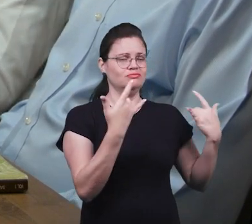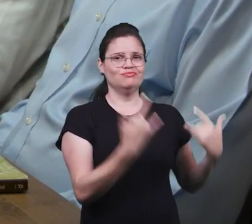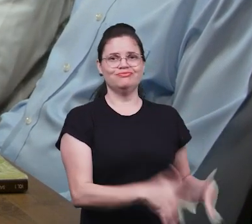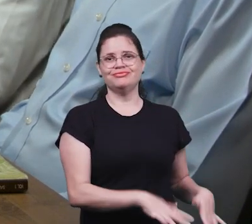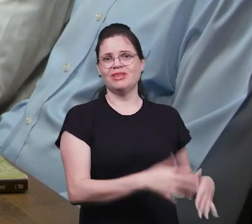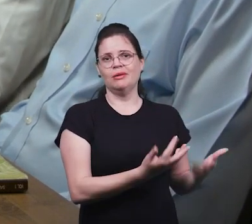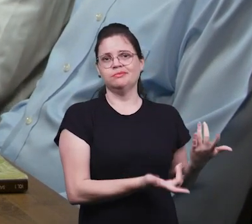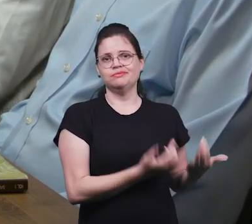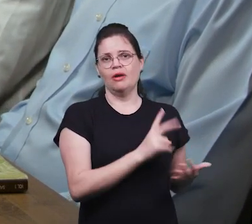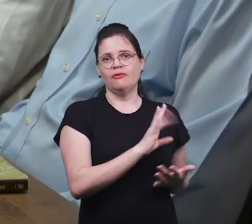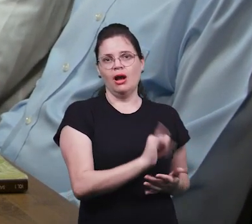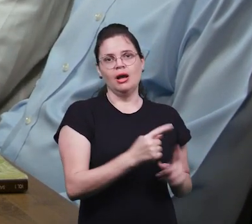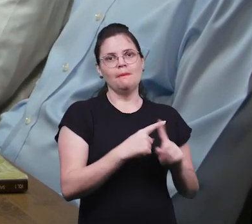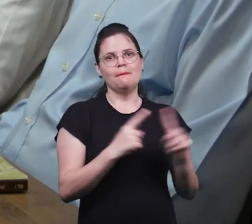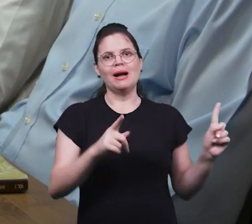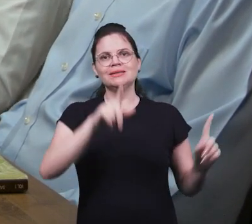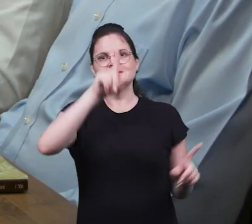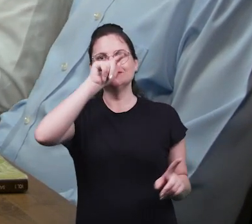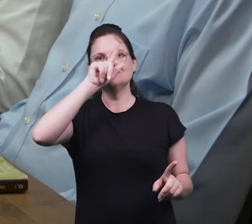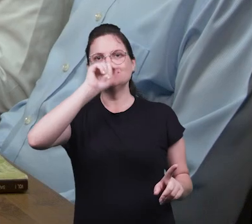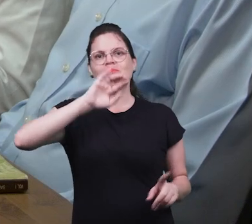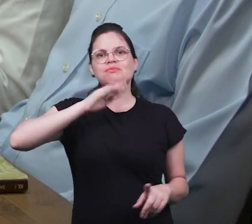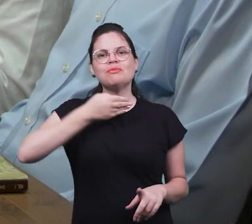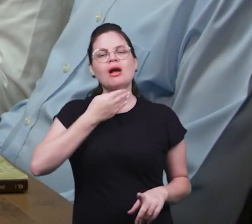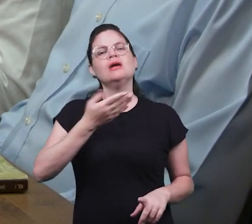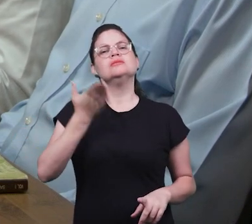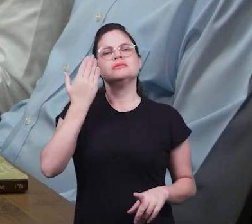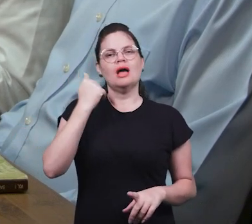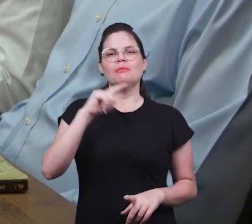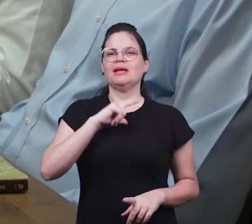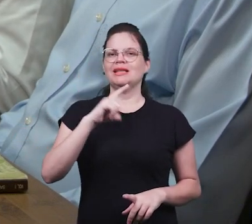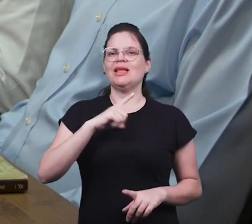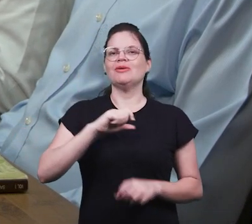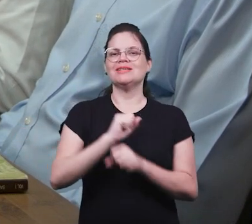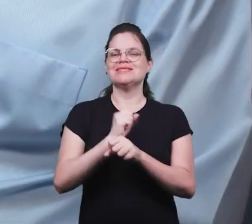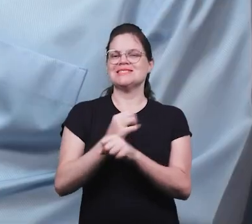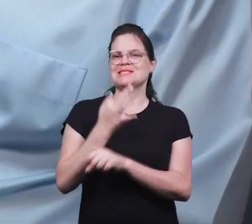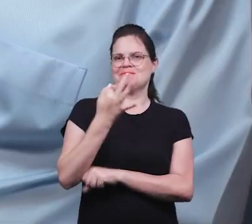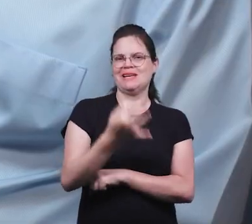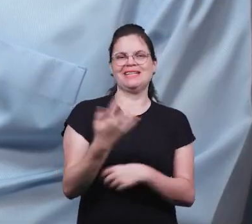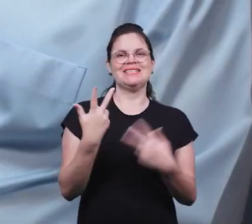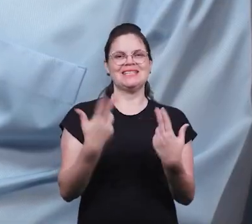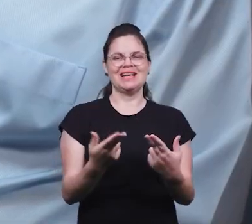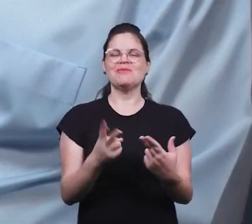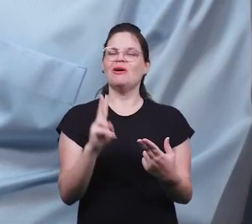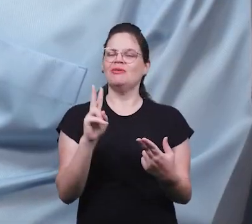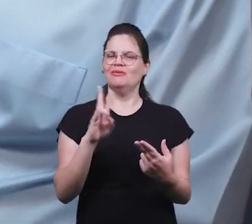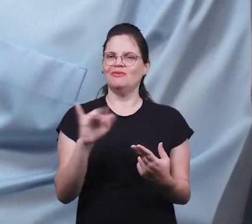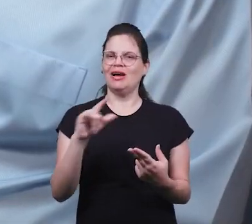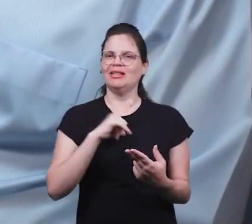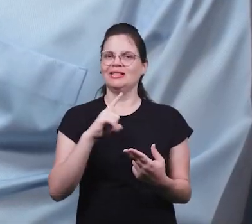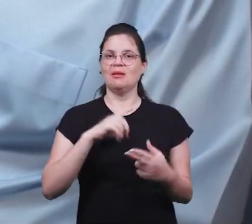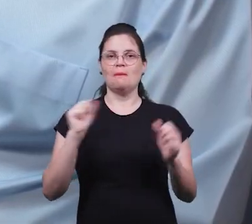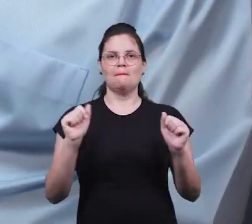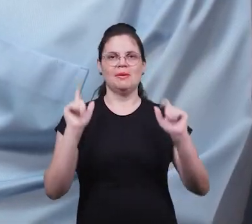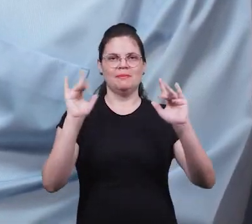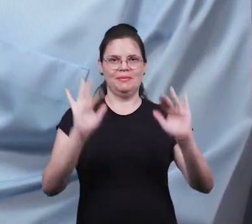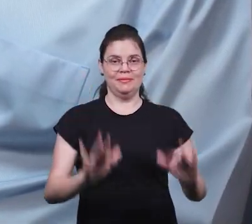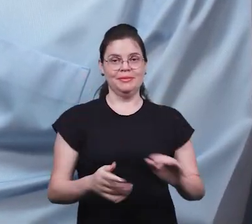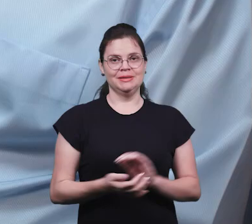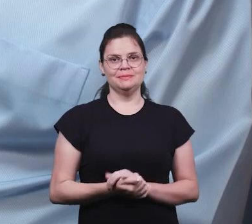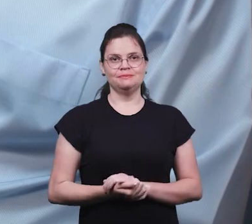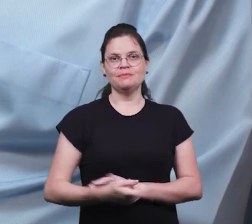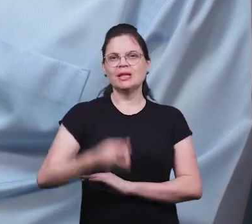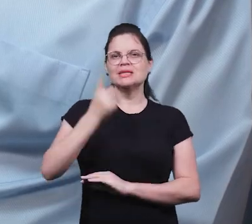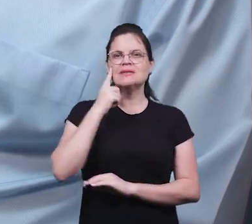um paralelozinho com o Novo Testamento, né? O primeiro mártir da igreja, Estevão. Quando ele olhou, ele viu